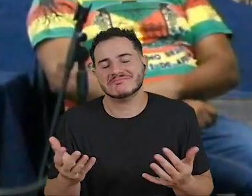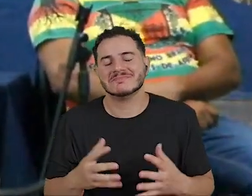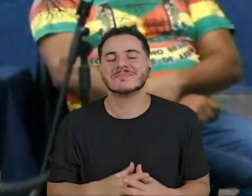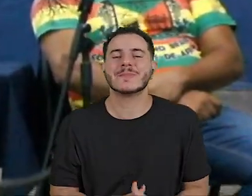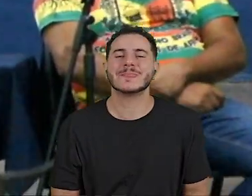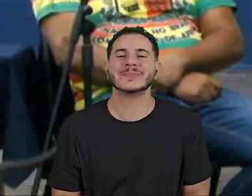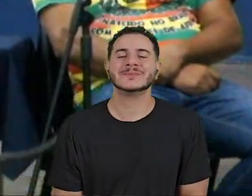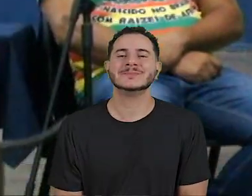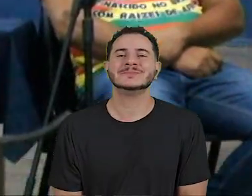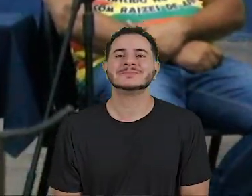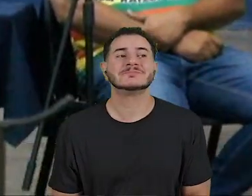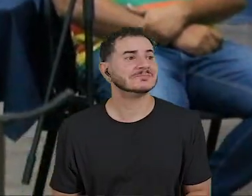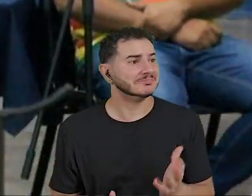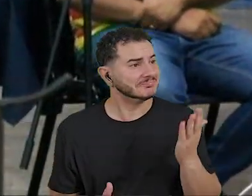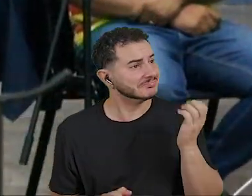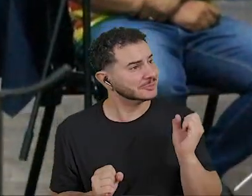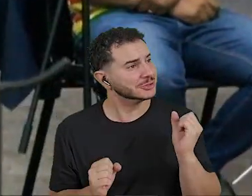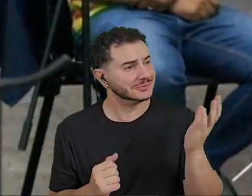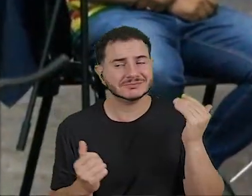Venha.